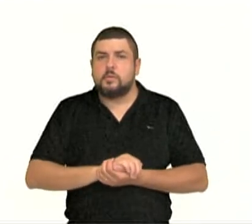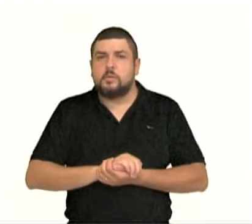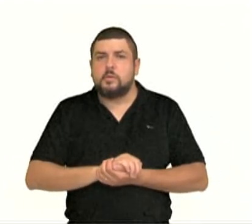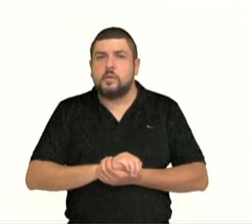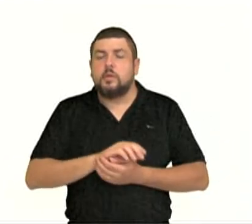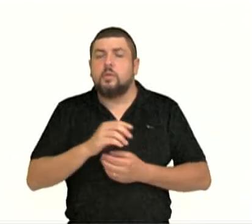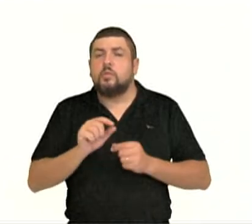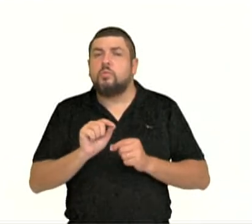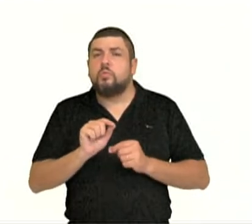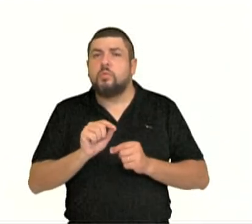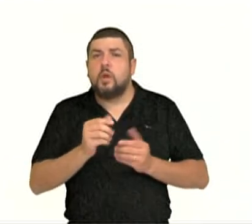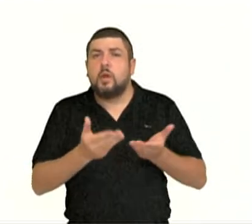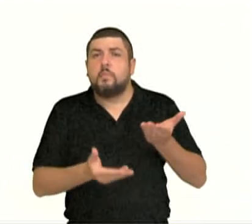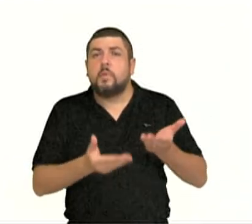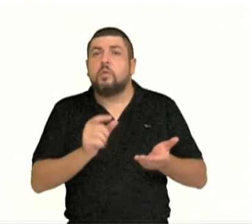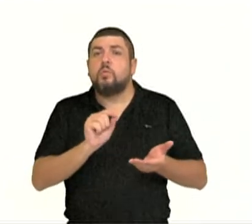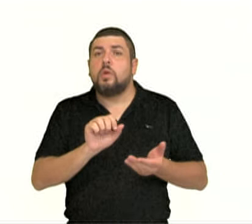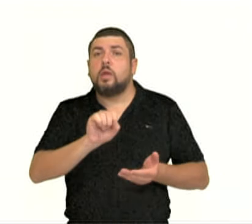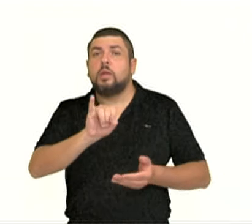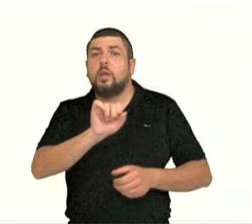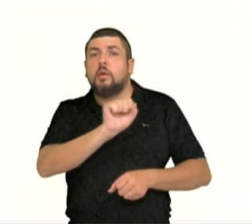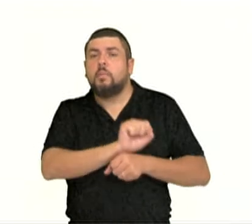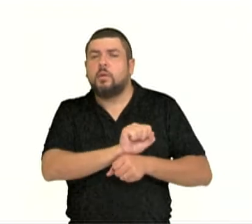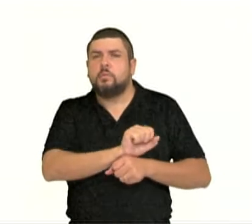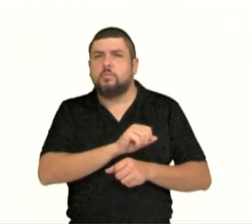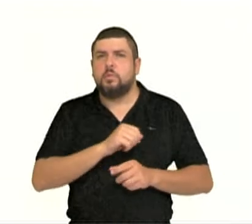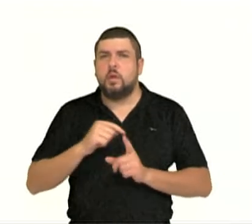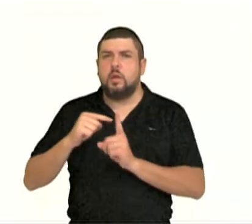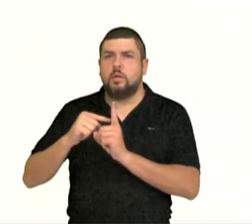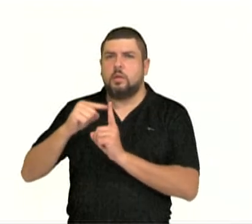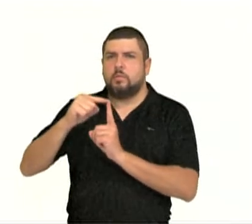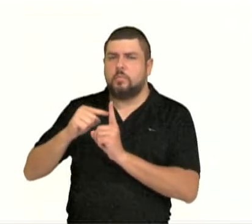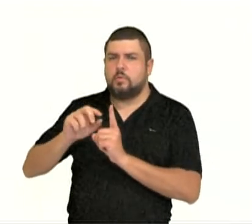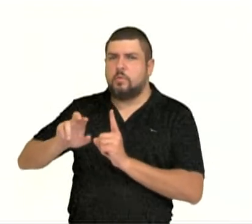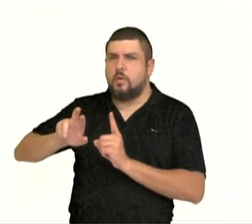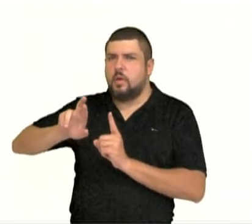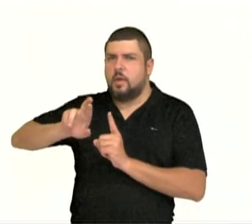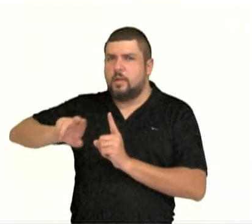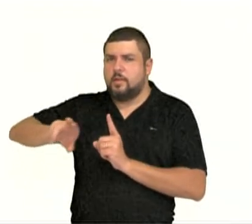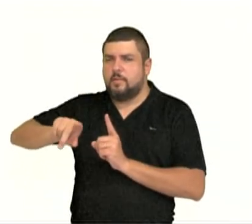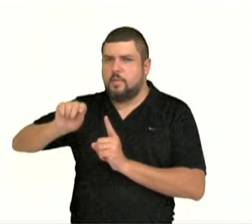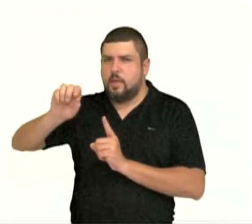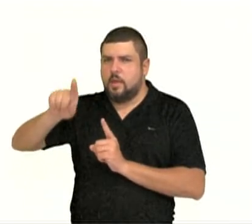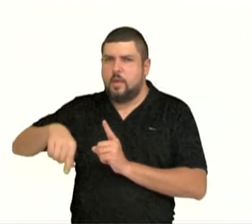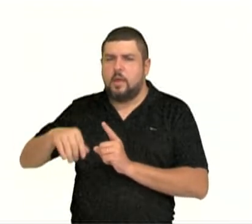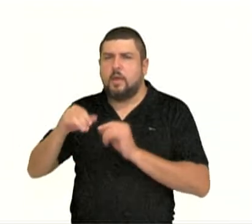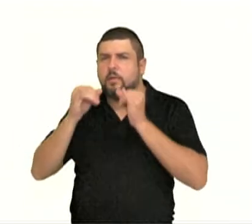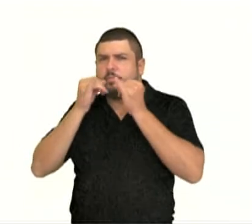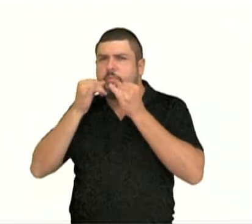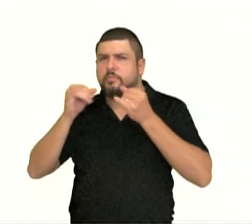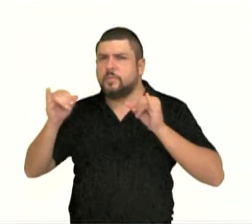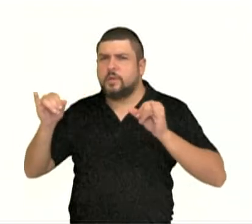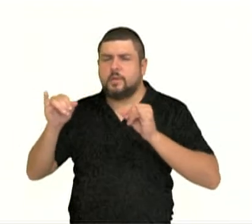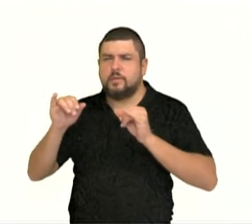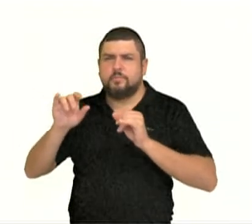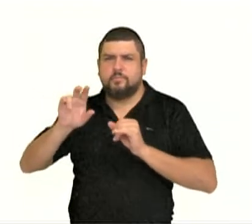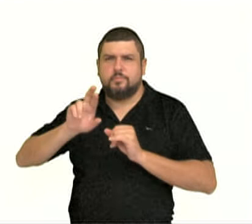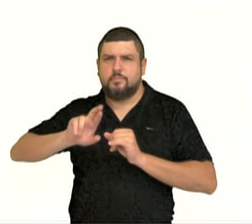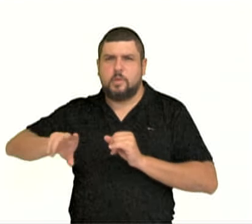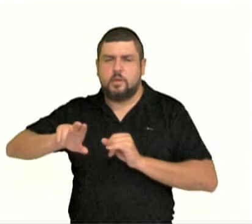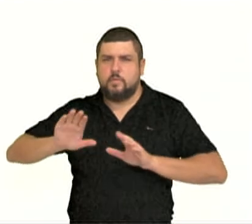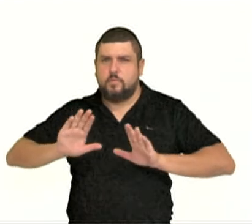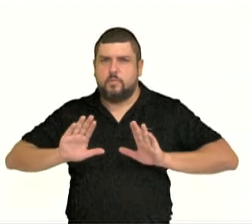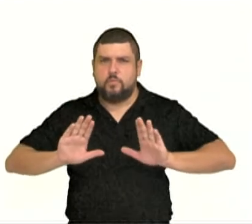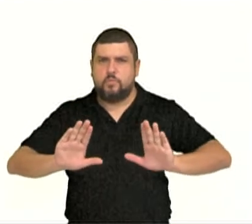a inércia, no caso da massa, né? A temperatura está relacionada com a energia térmica, tal, que é uma coisa que não tem nada a ver com a questão do impulso.